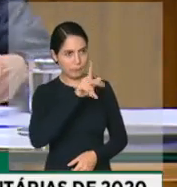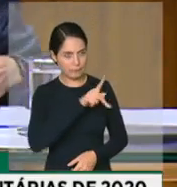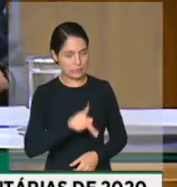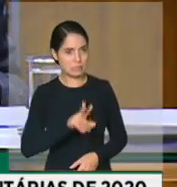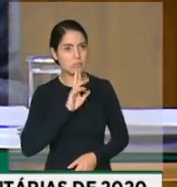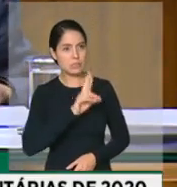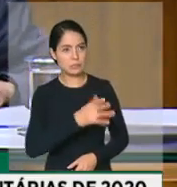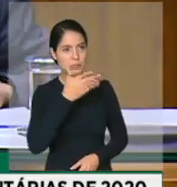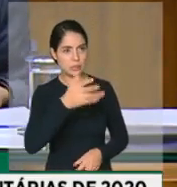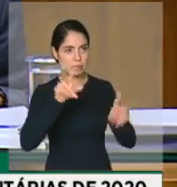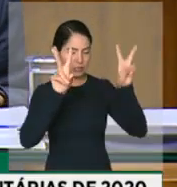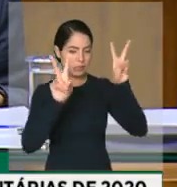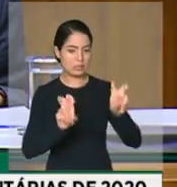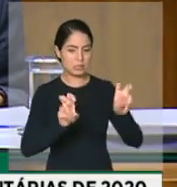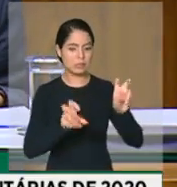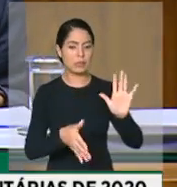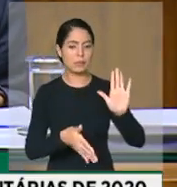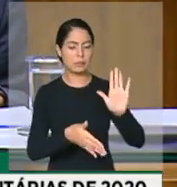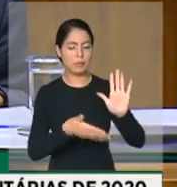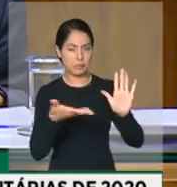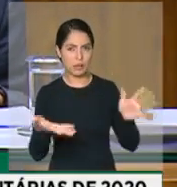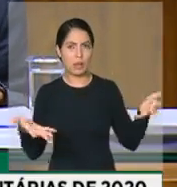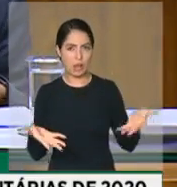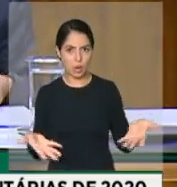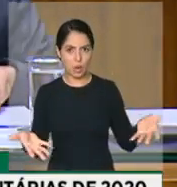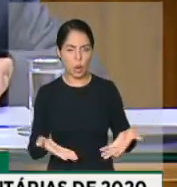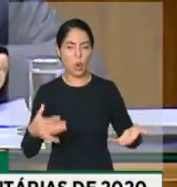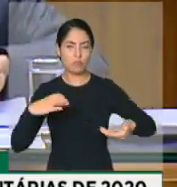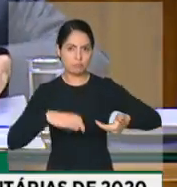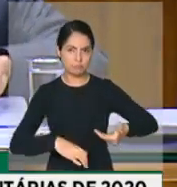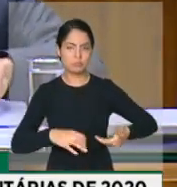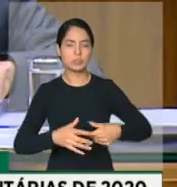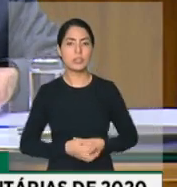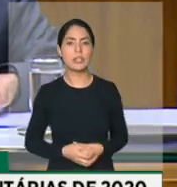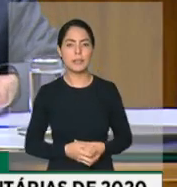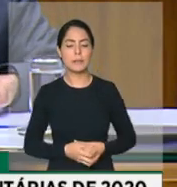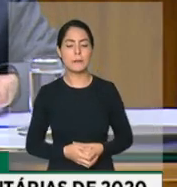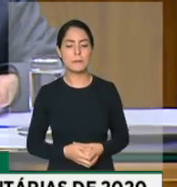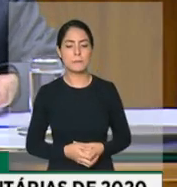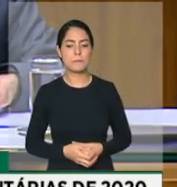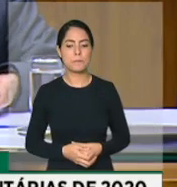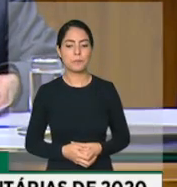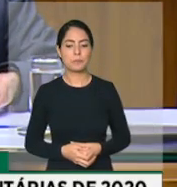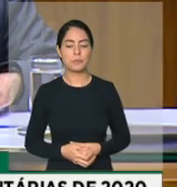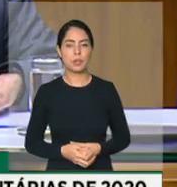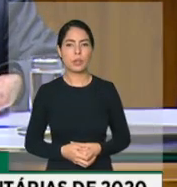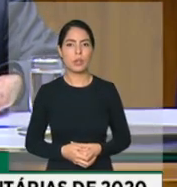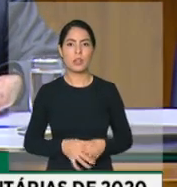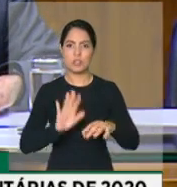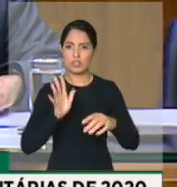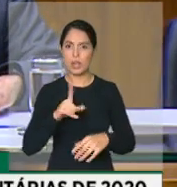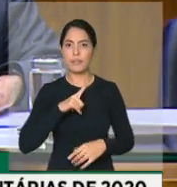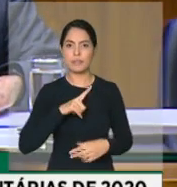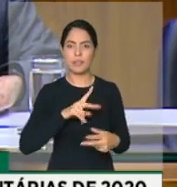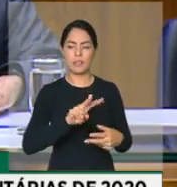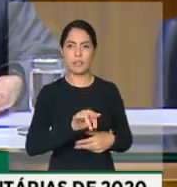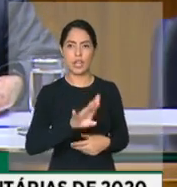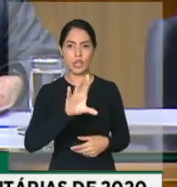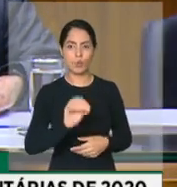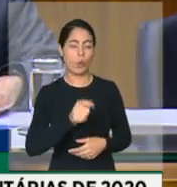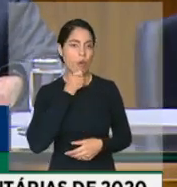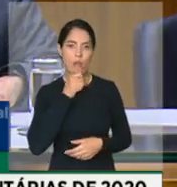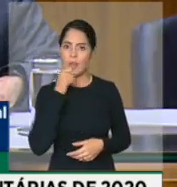relativa à pauta do Congresso Nacional, levantada neste momento, obstruída atualmente por vetos presidenciais, ainda